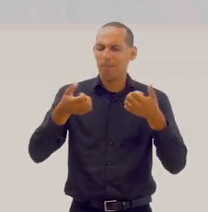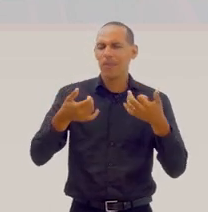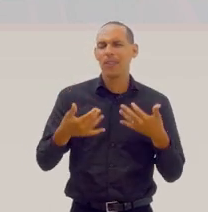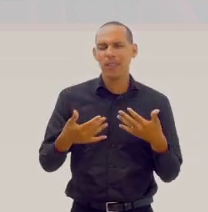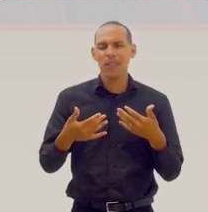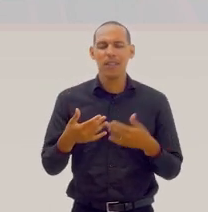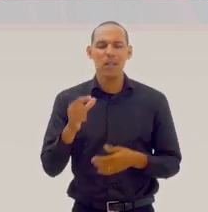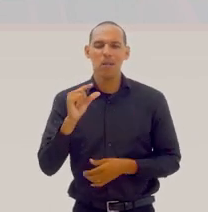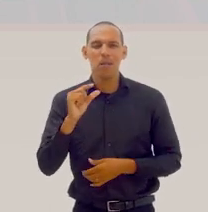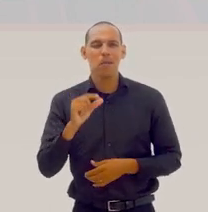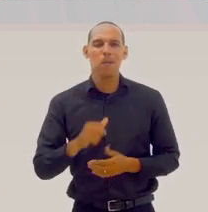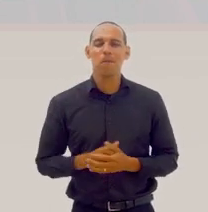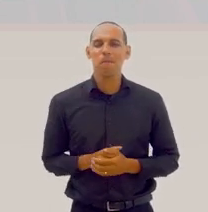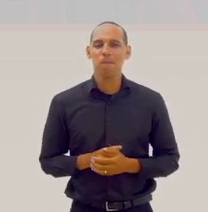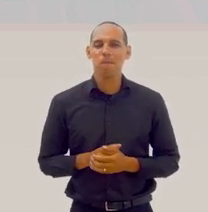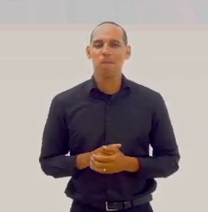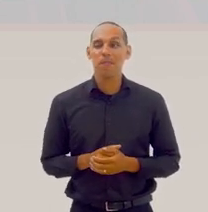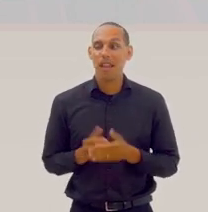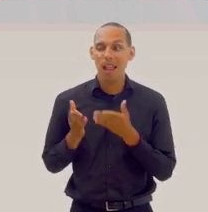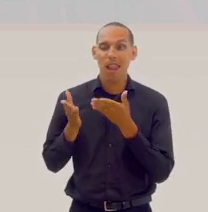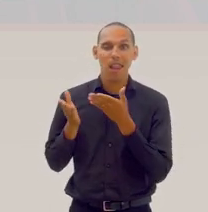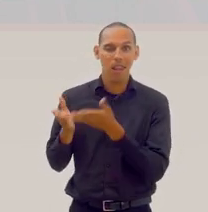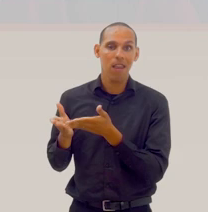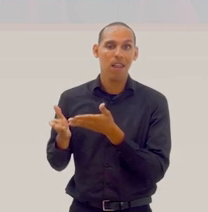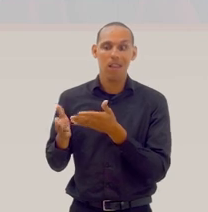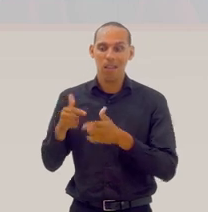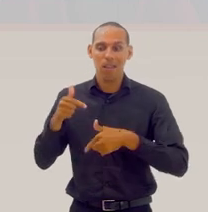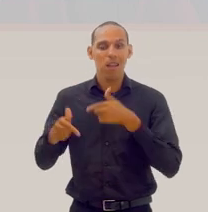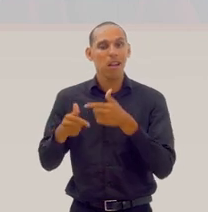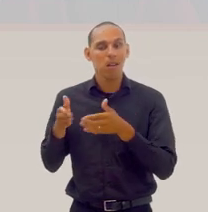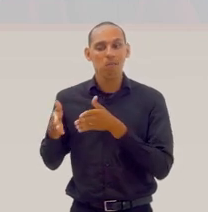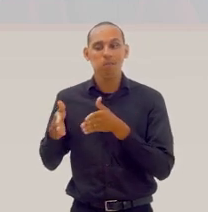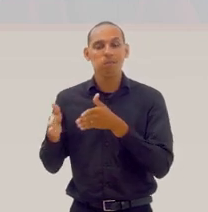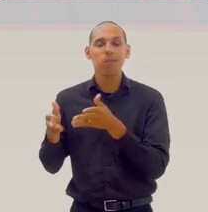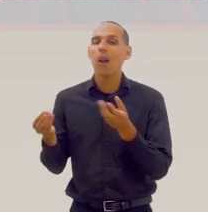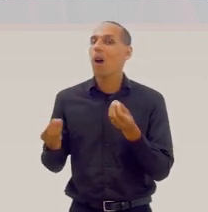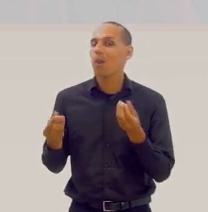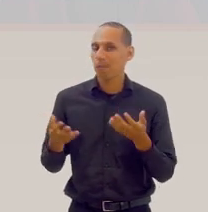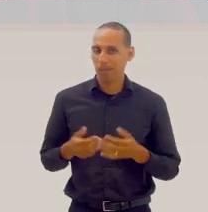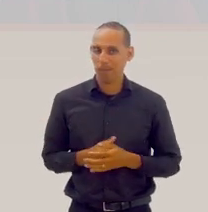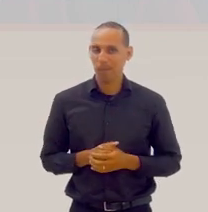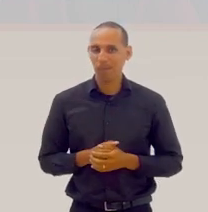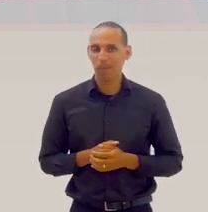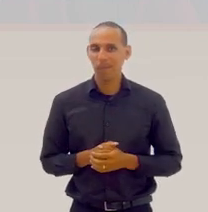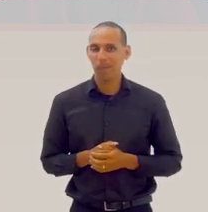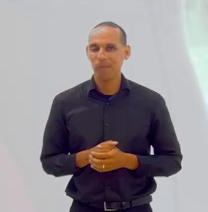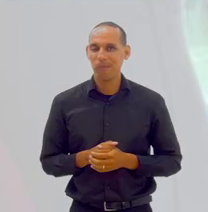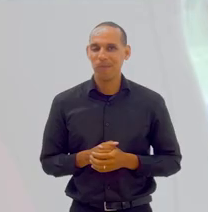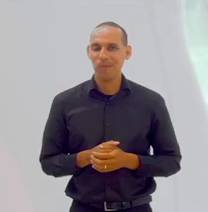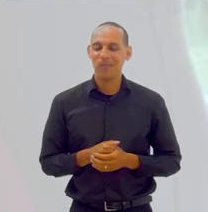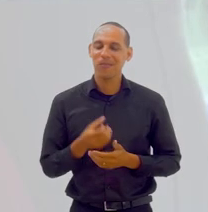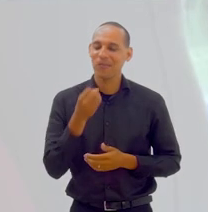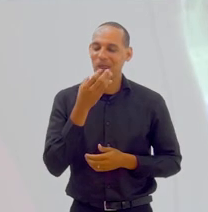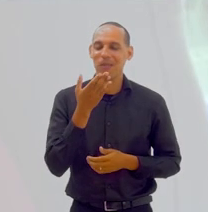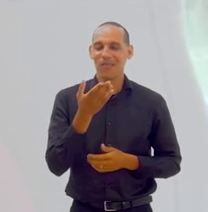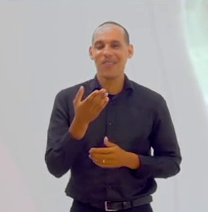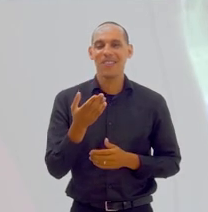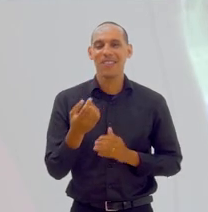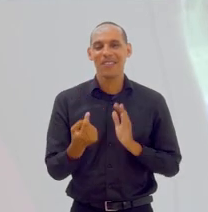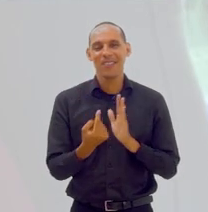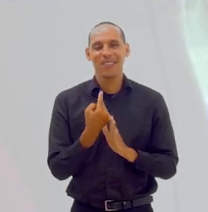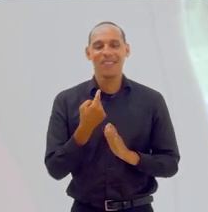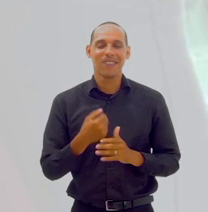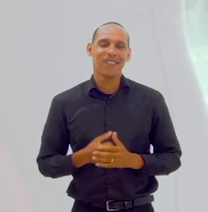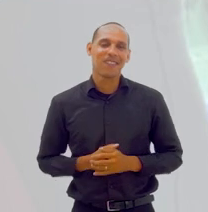senhor explicasse como tem sido essa trajetória lá em Heliópolis. Que bom que você tenha abordado